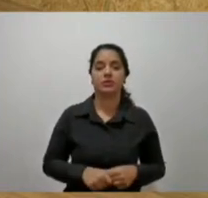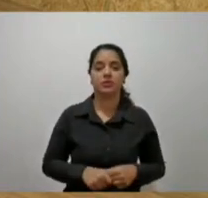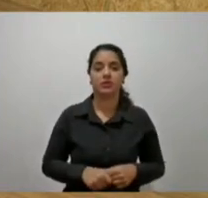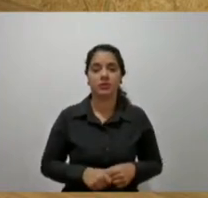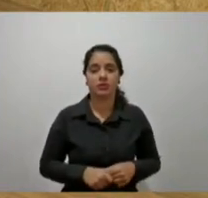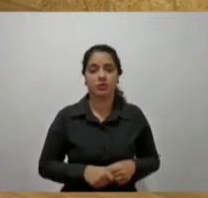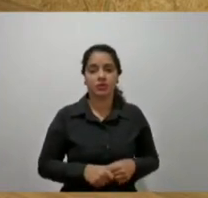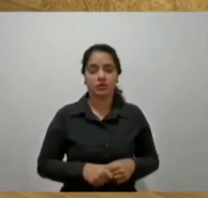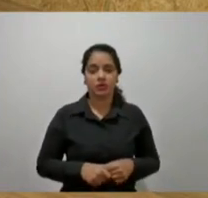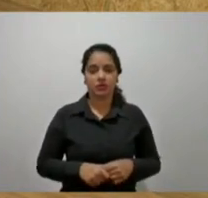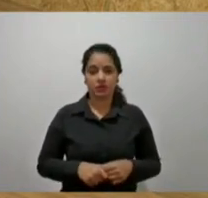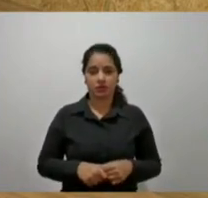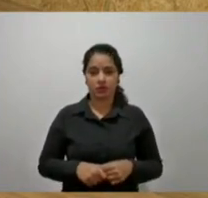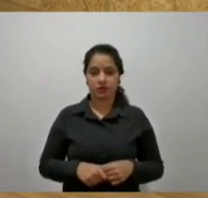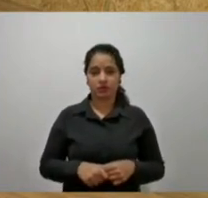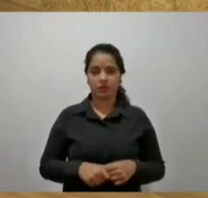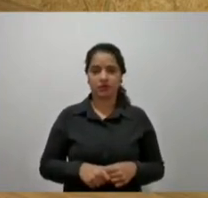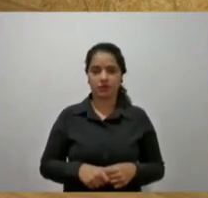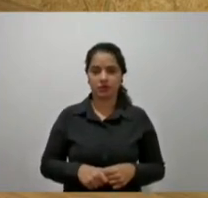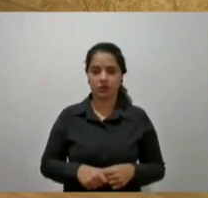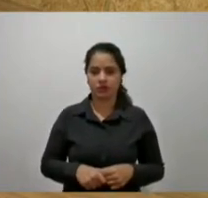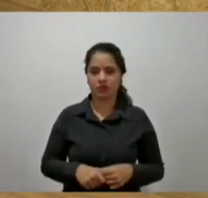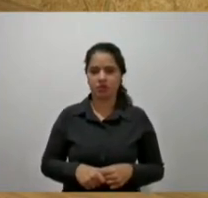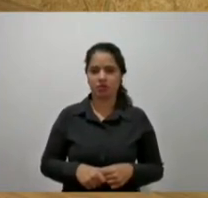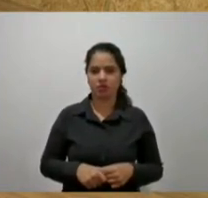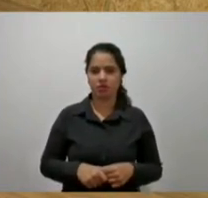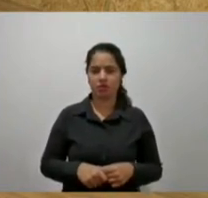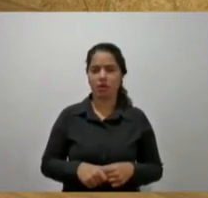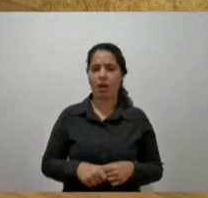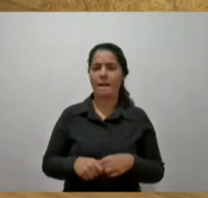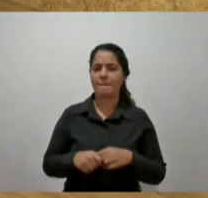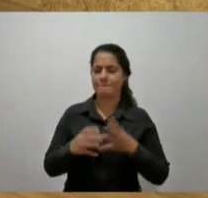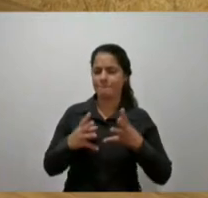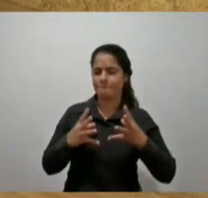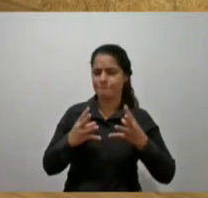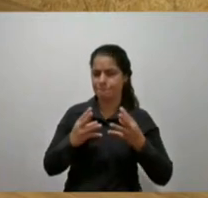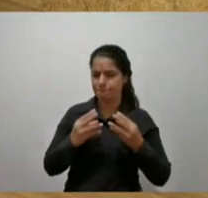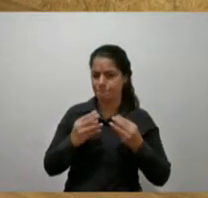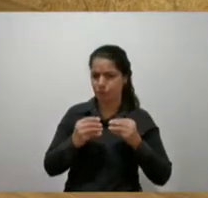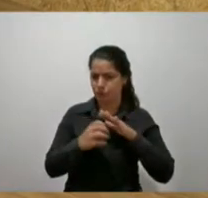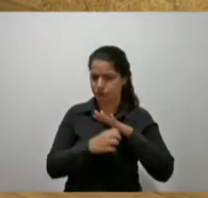então muitos mercados envolvidos já,